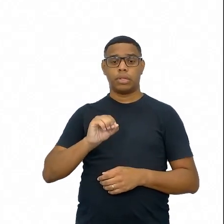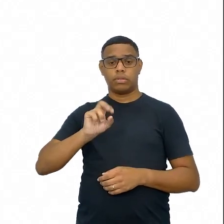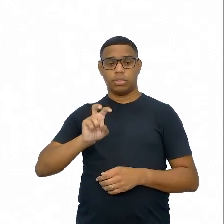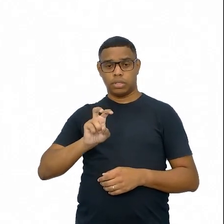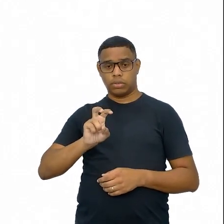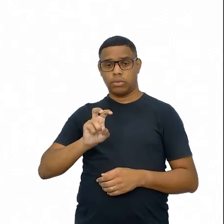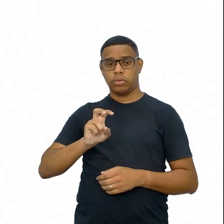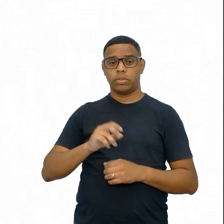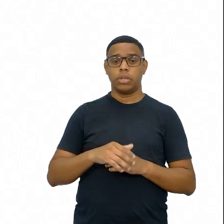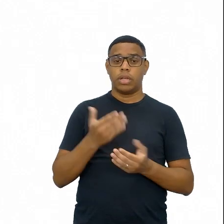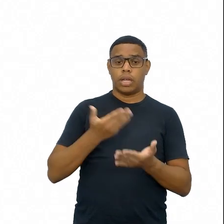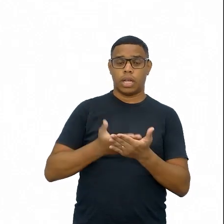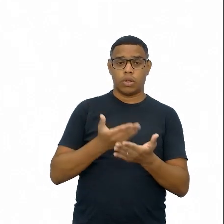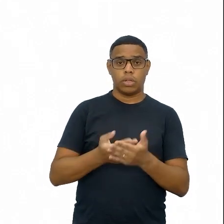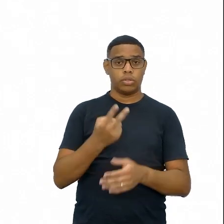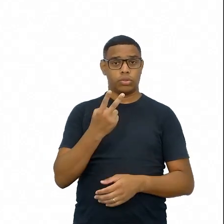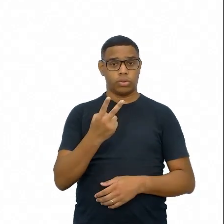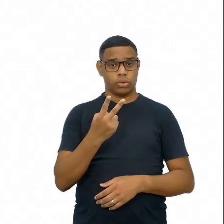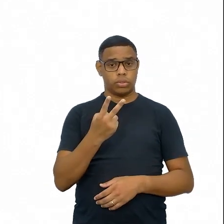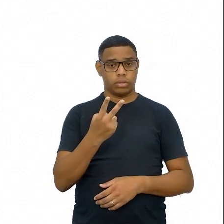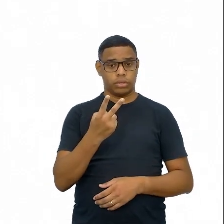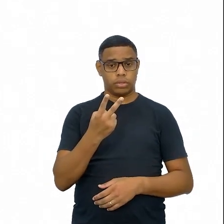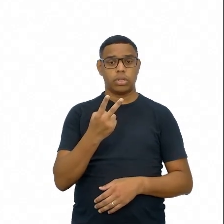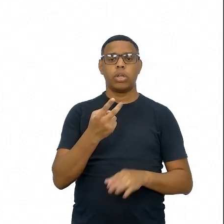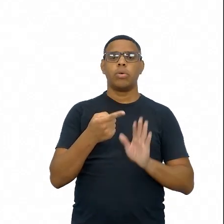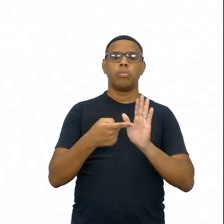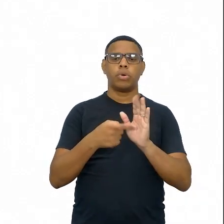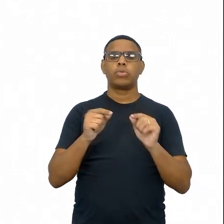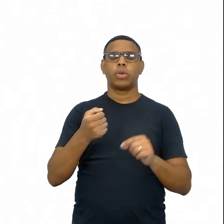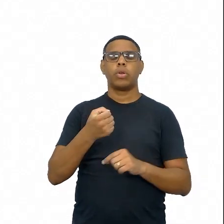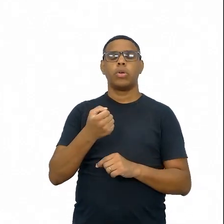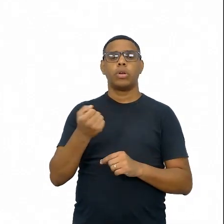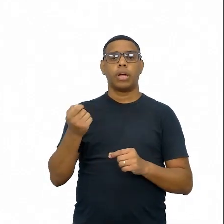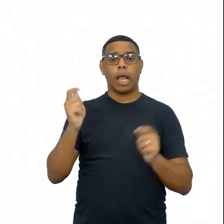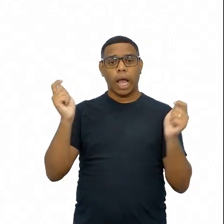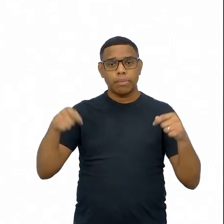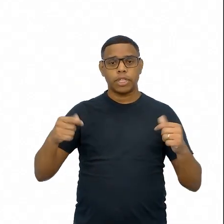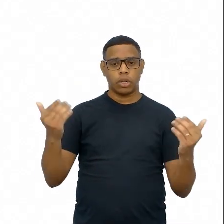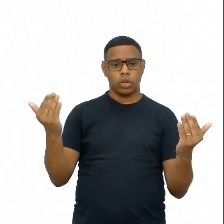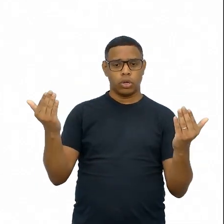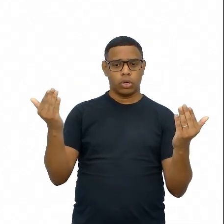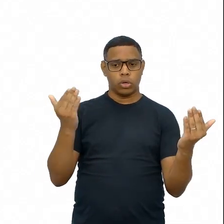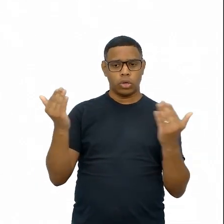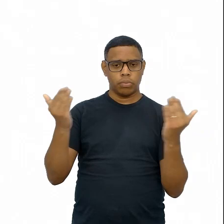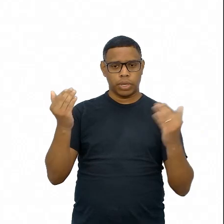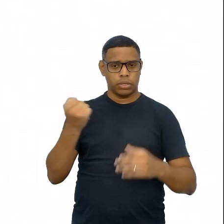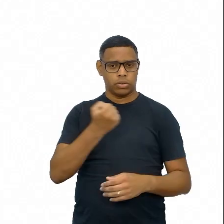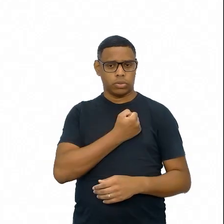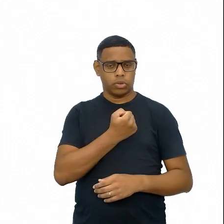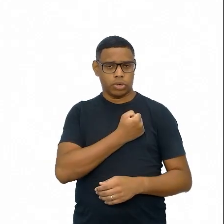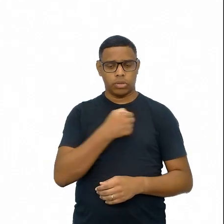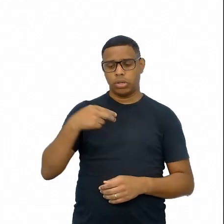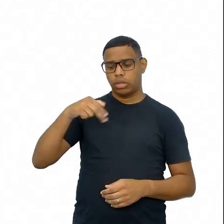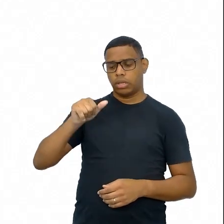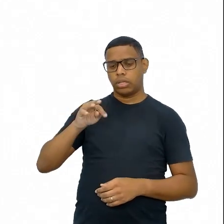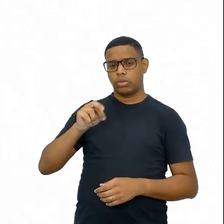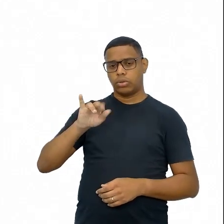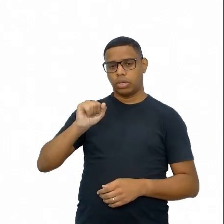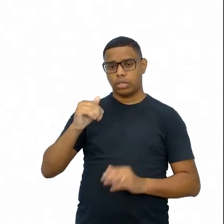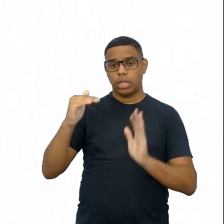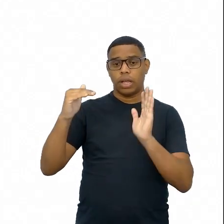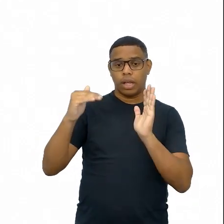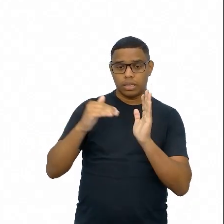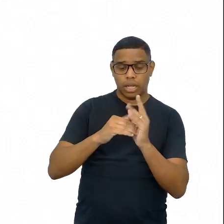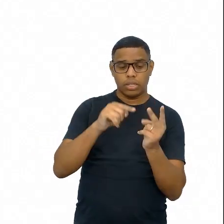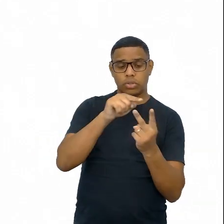A aula 2, que aponta para a habilidade de comparação de números naturais até